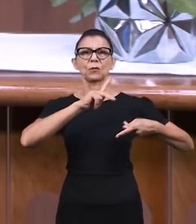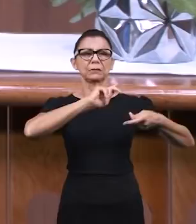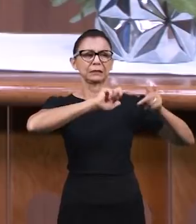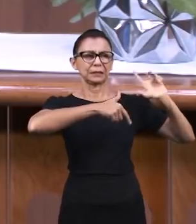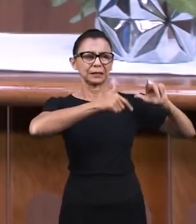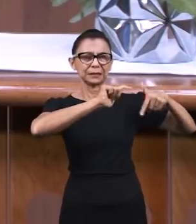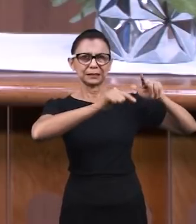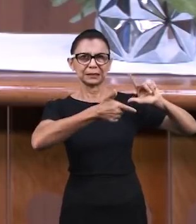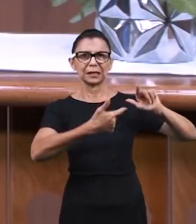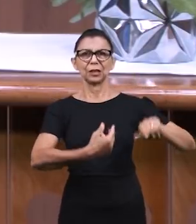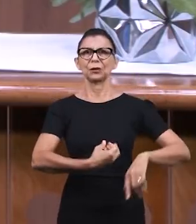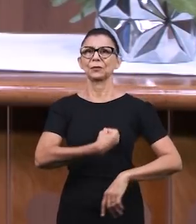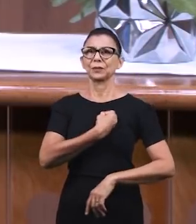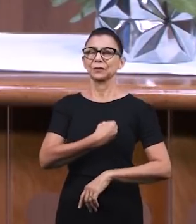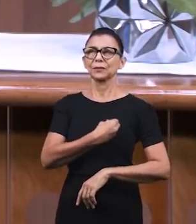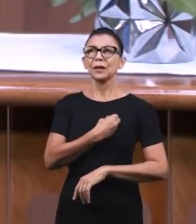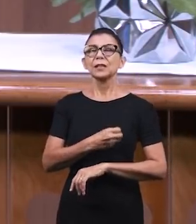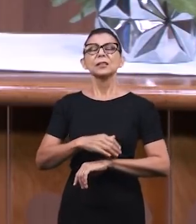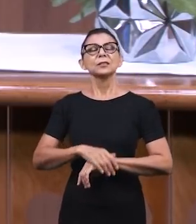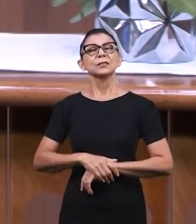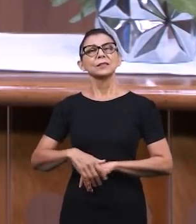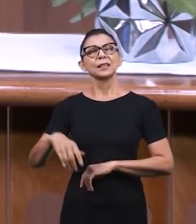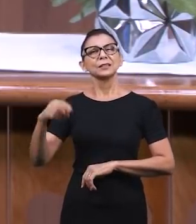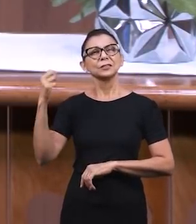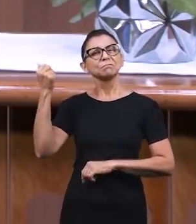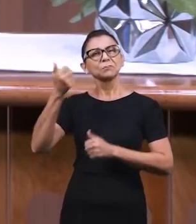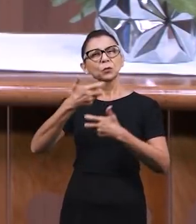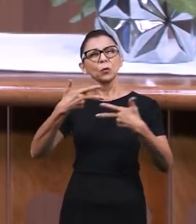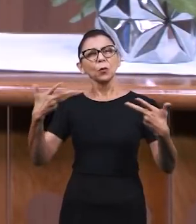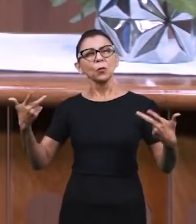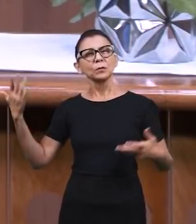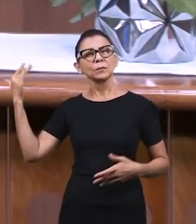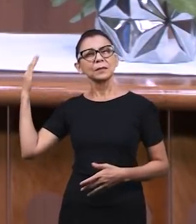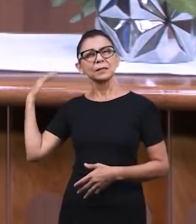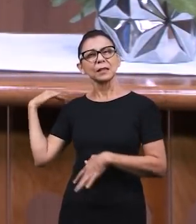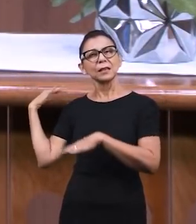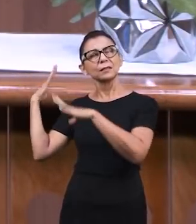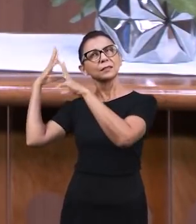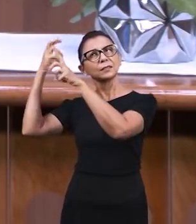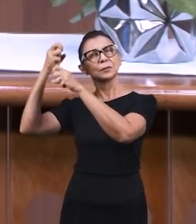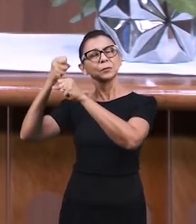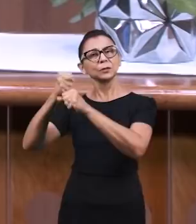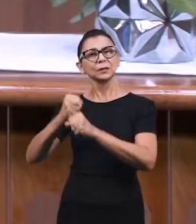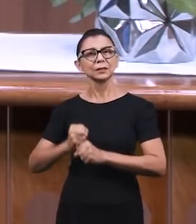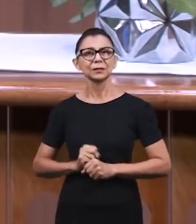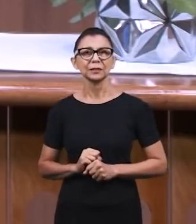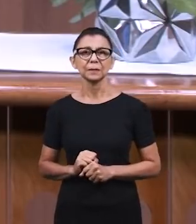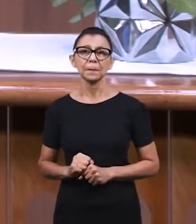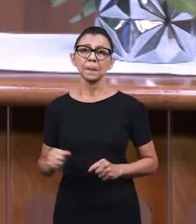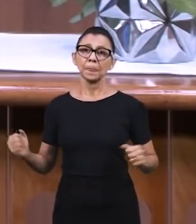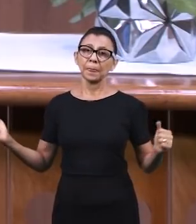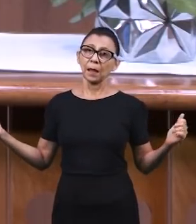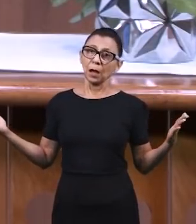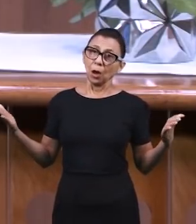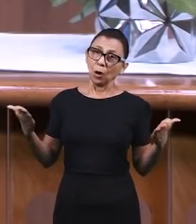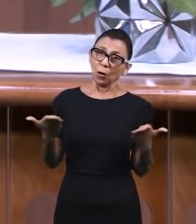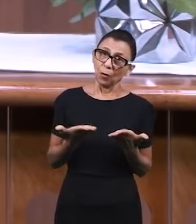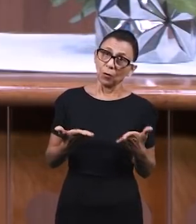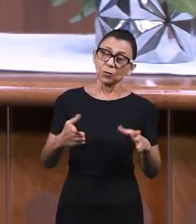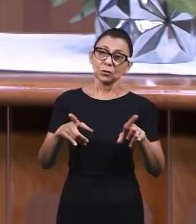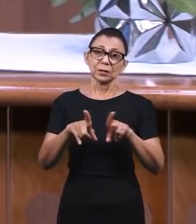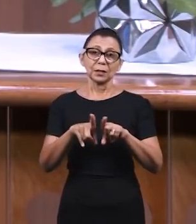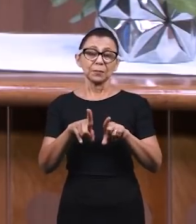estava vivendo simplesmente de uma lembrança, nós estamos vivendo hoje um cristianismo que vive assim, de festas,